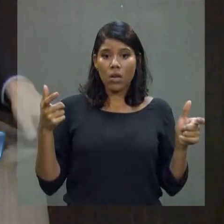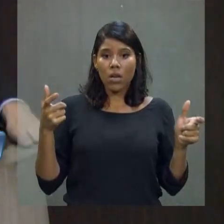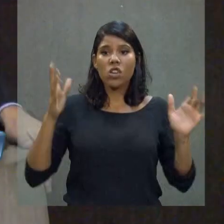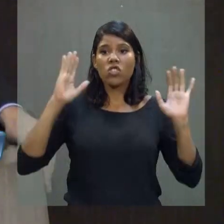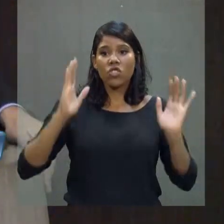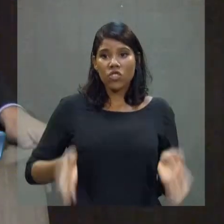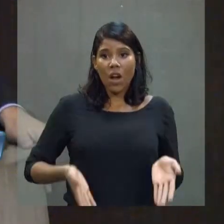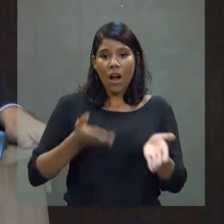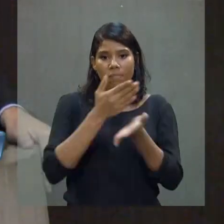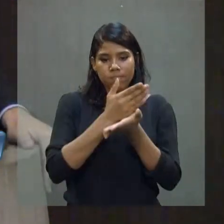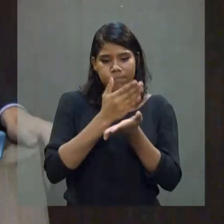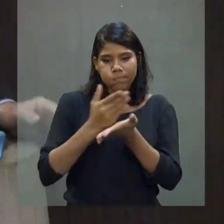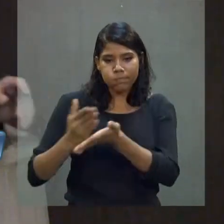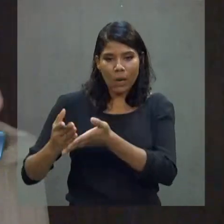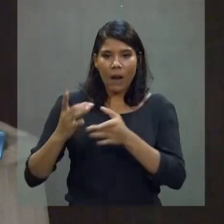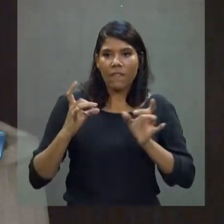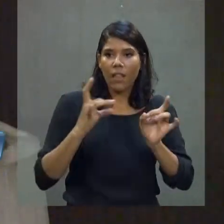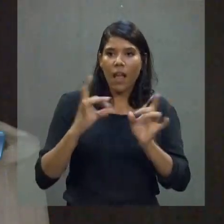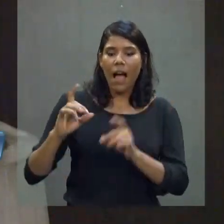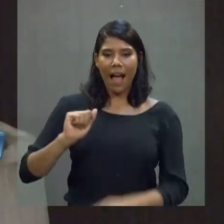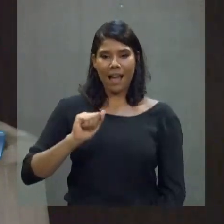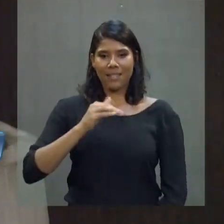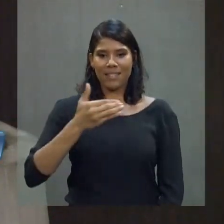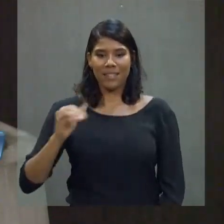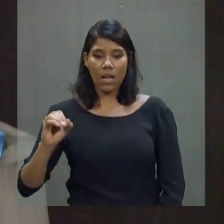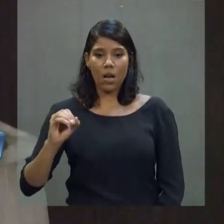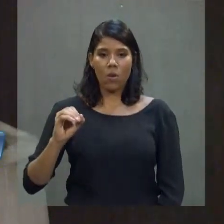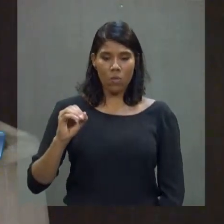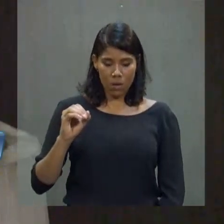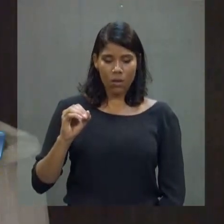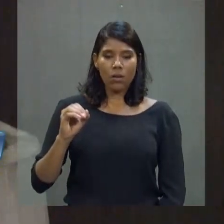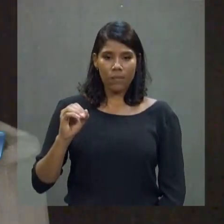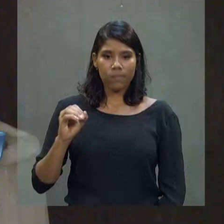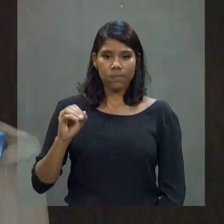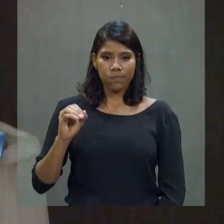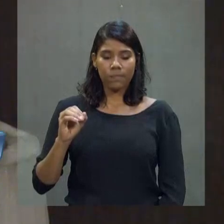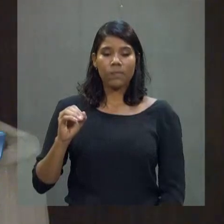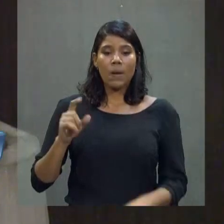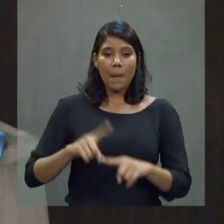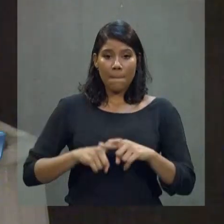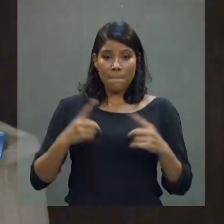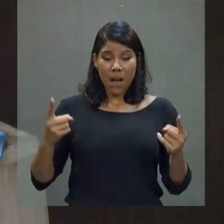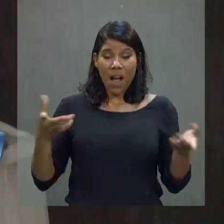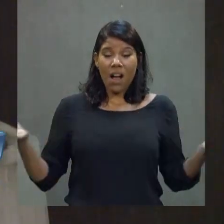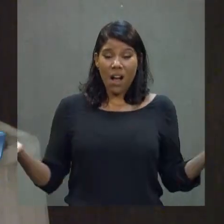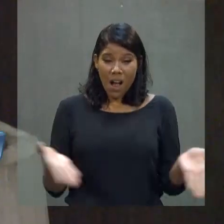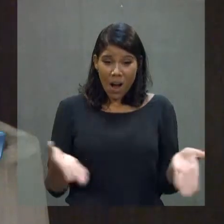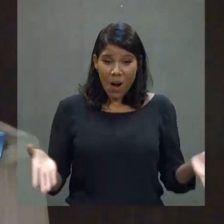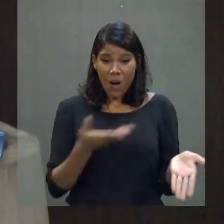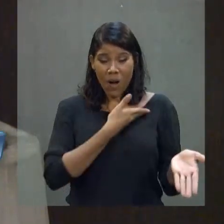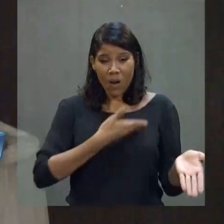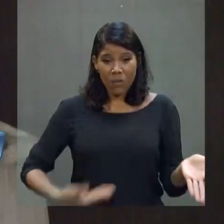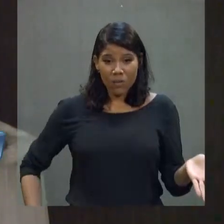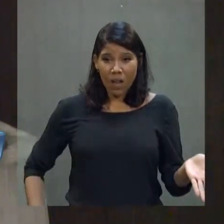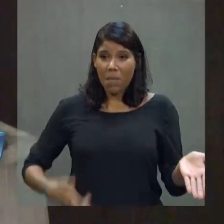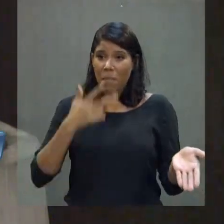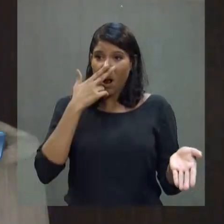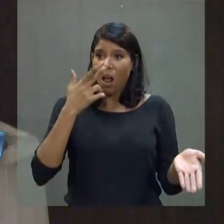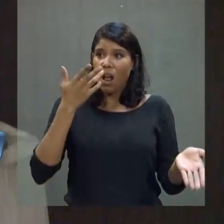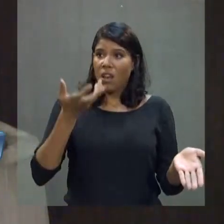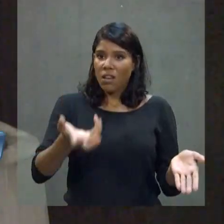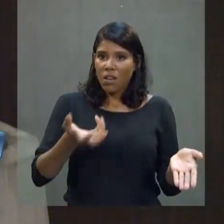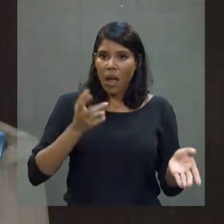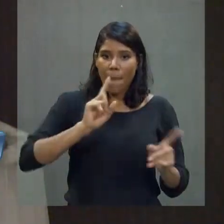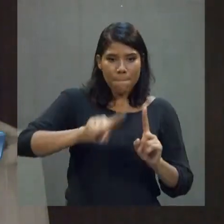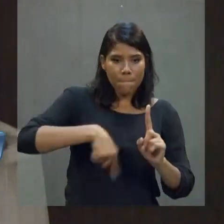mãos de investidores estrangeiros, mas que este governo agora, já no seu primeiro ano, avançou de maneira